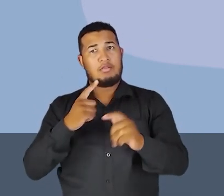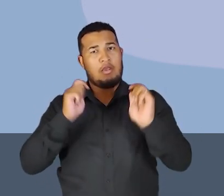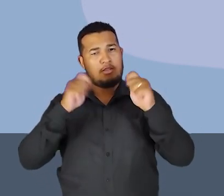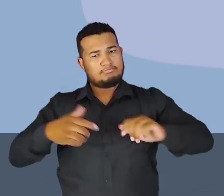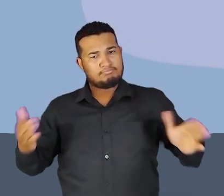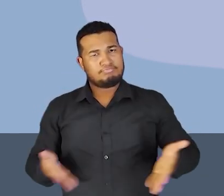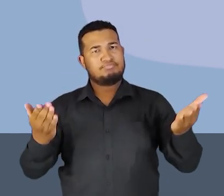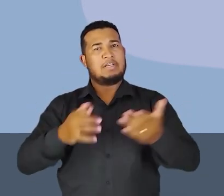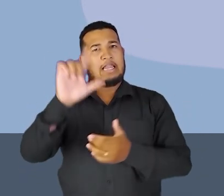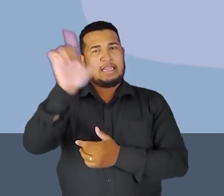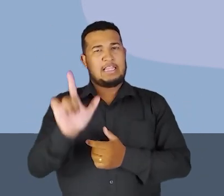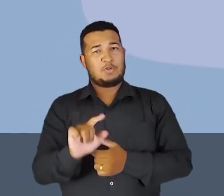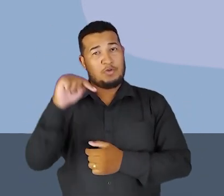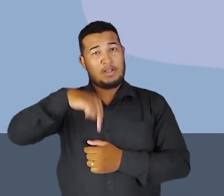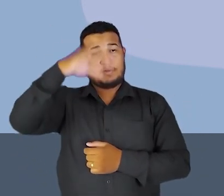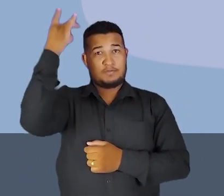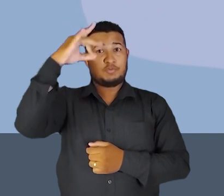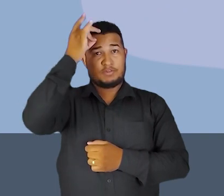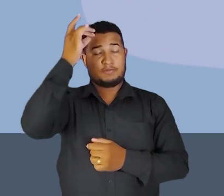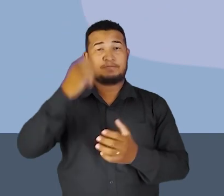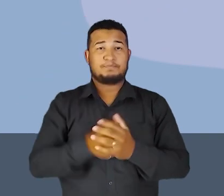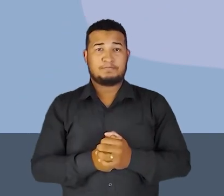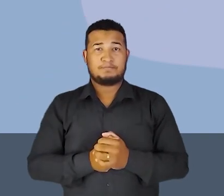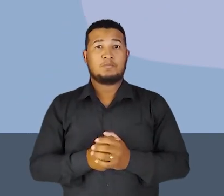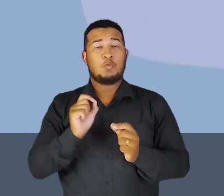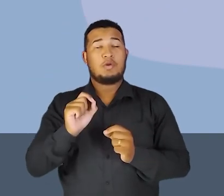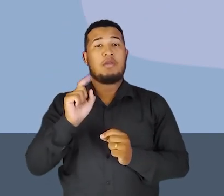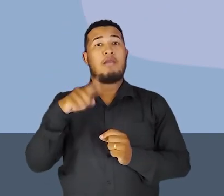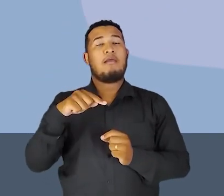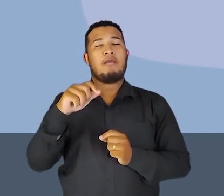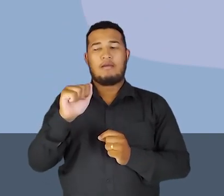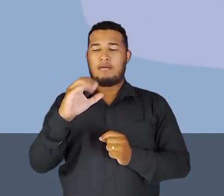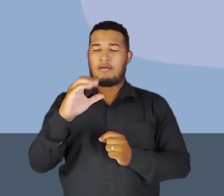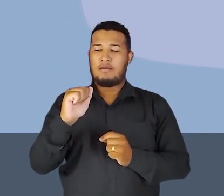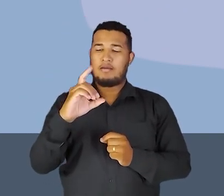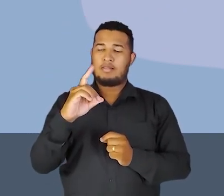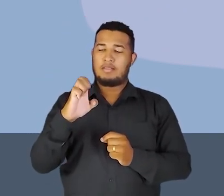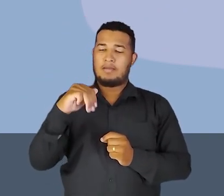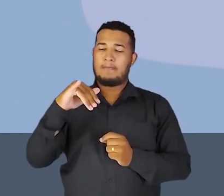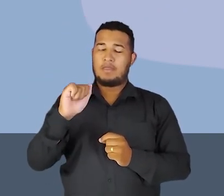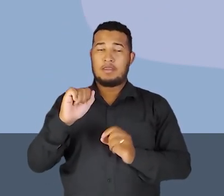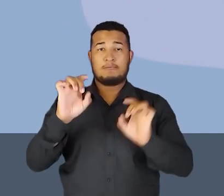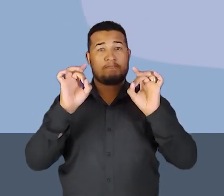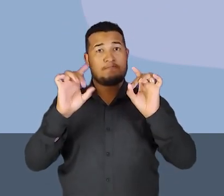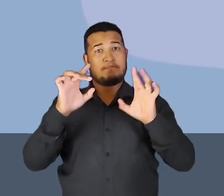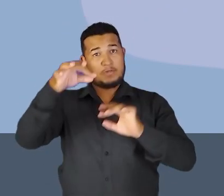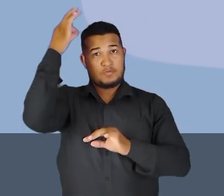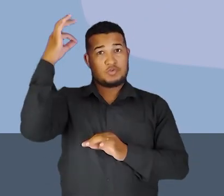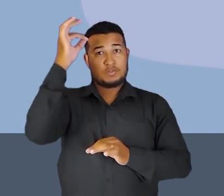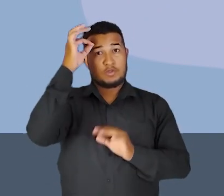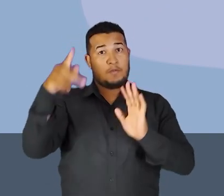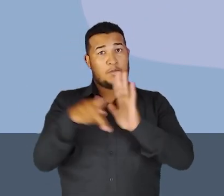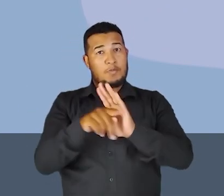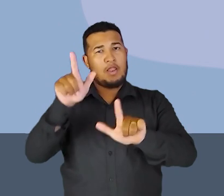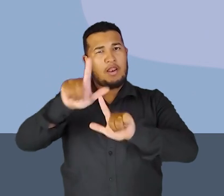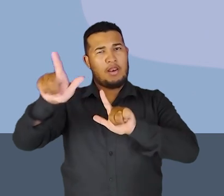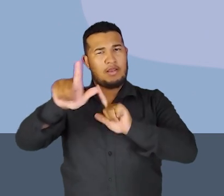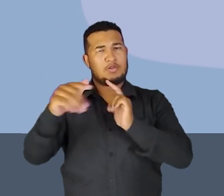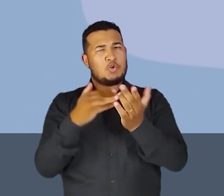impulsionam a literatura no Estado. A Academia Espírito Santense de Letras, que funciona